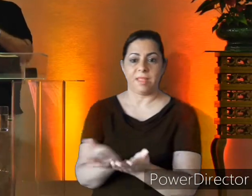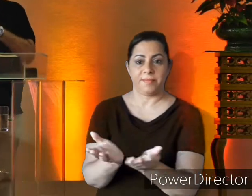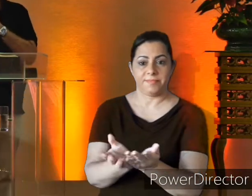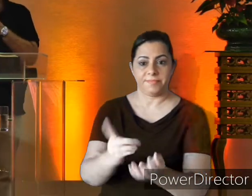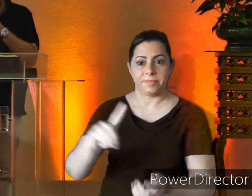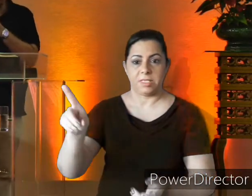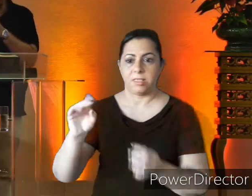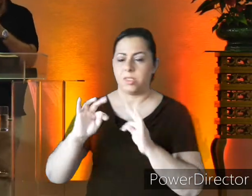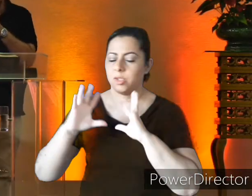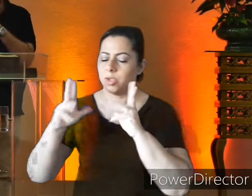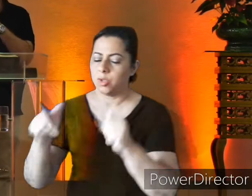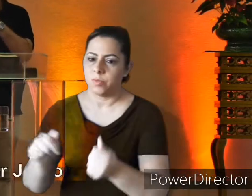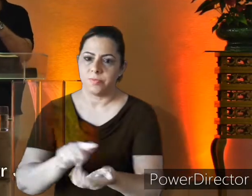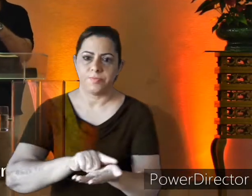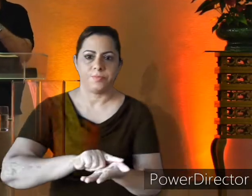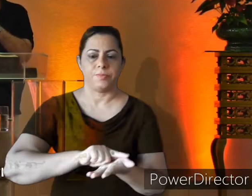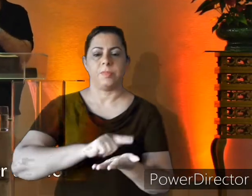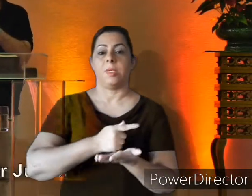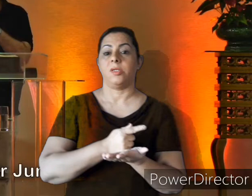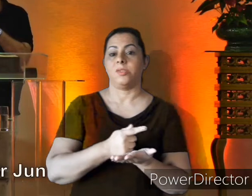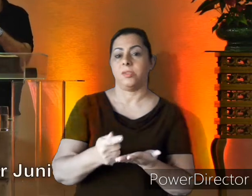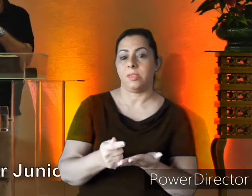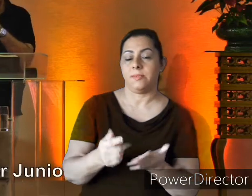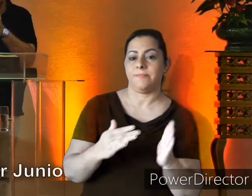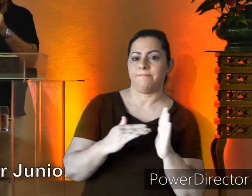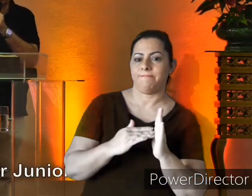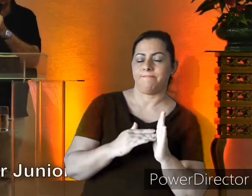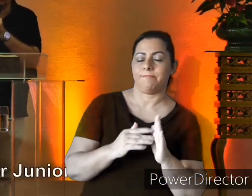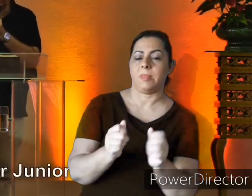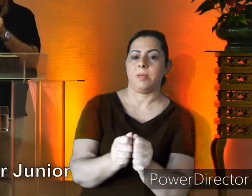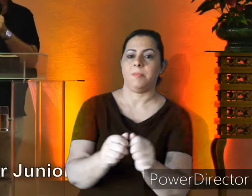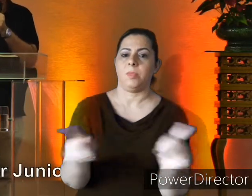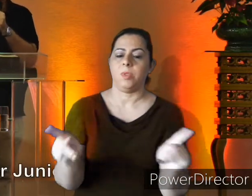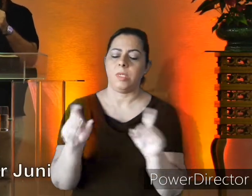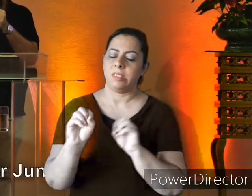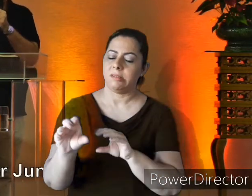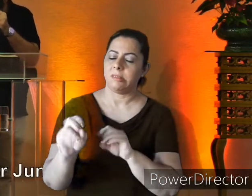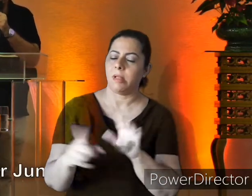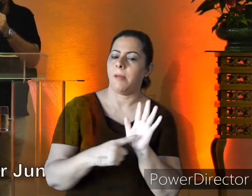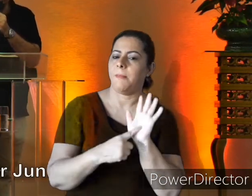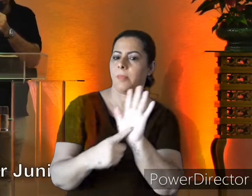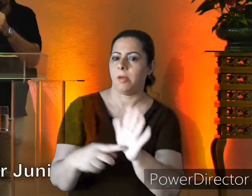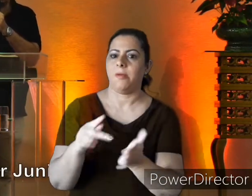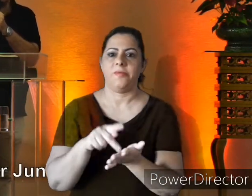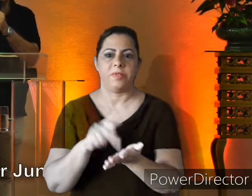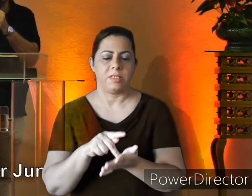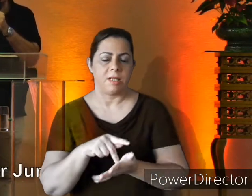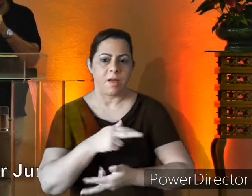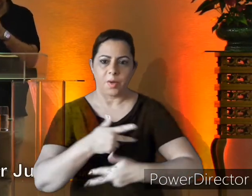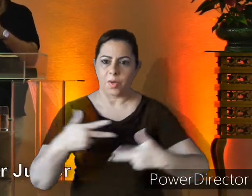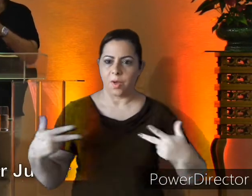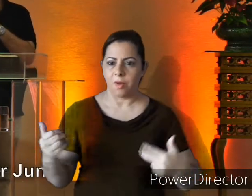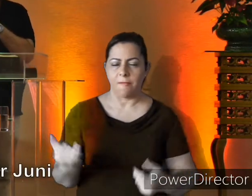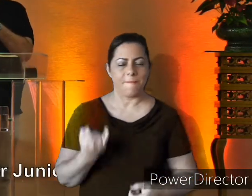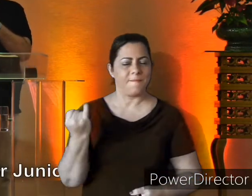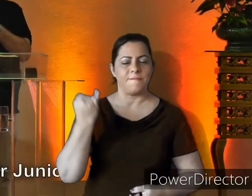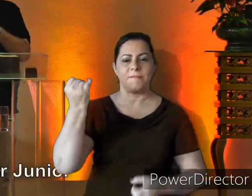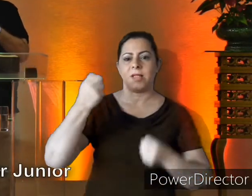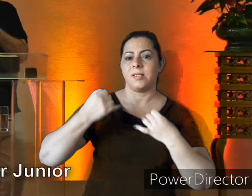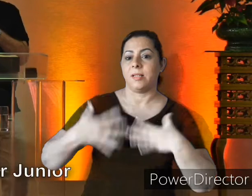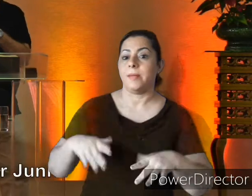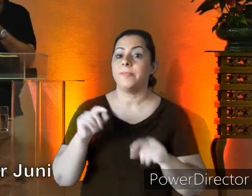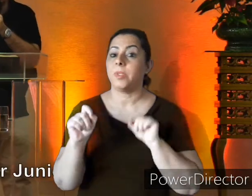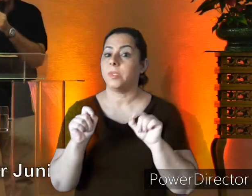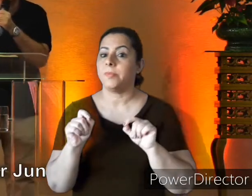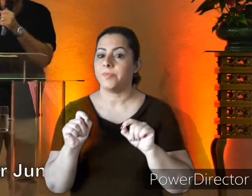princípios, entre tantas verdades tremendas para as nossas vidas, uma das grandes lições, um dos grandes princípios,